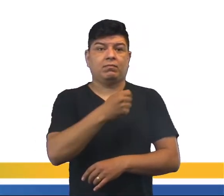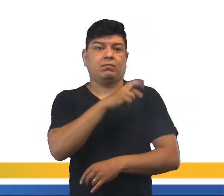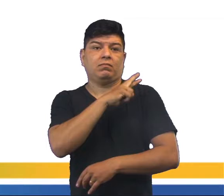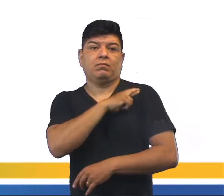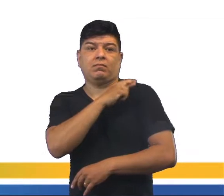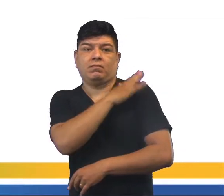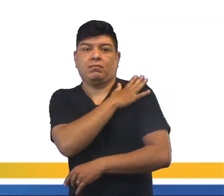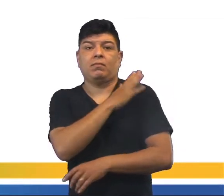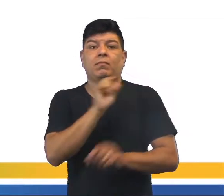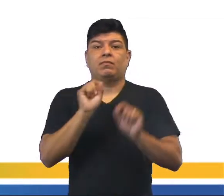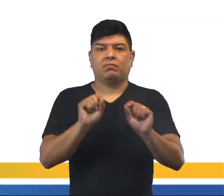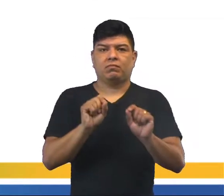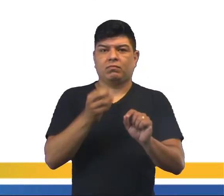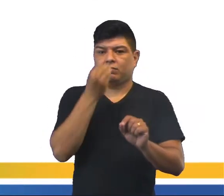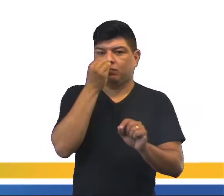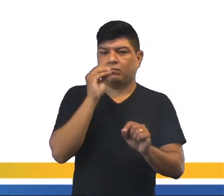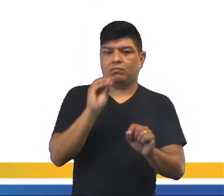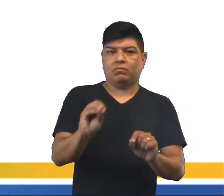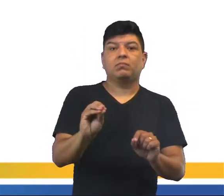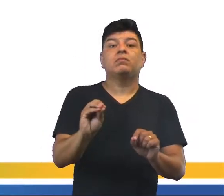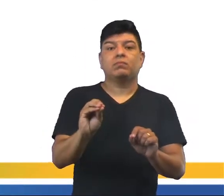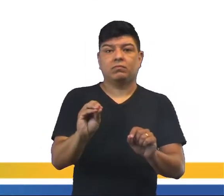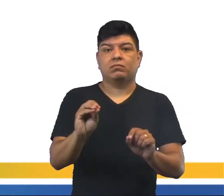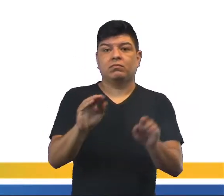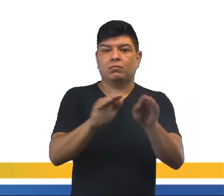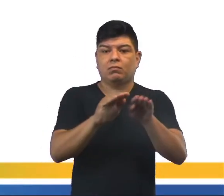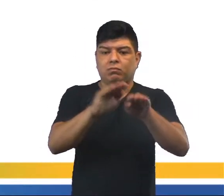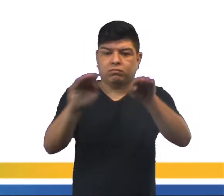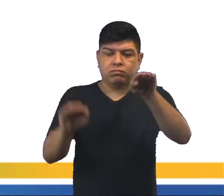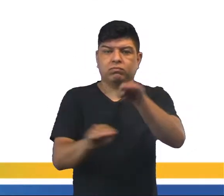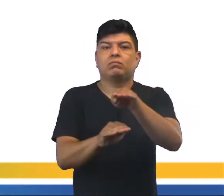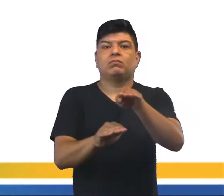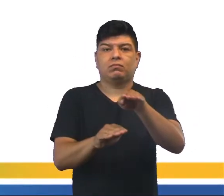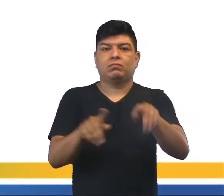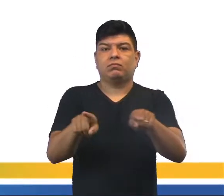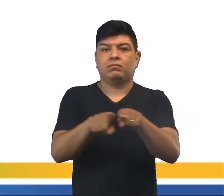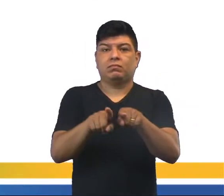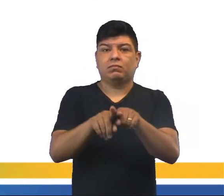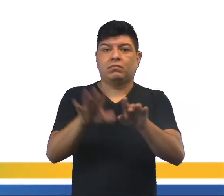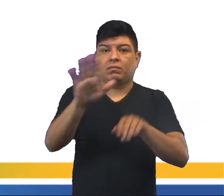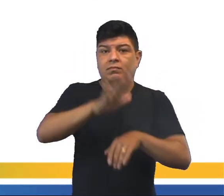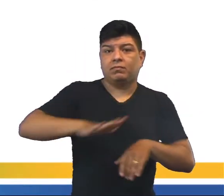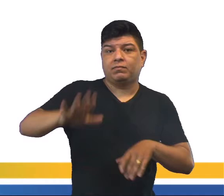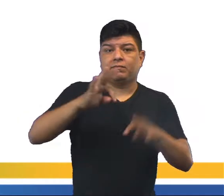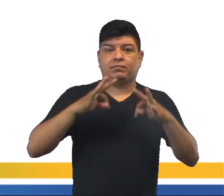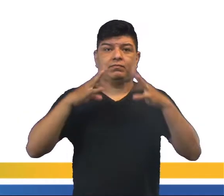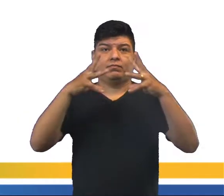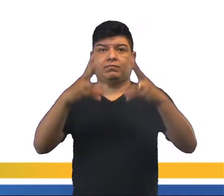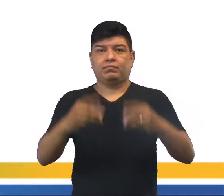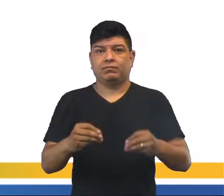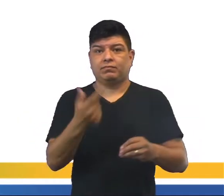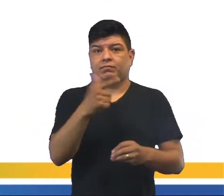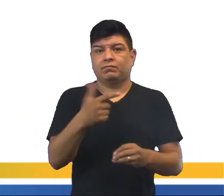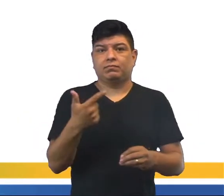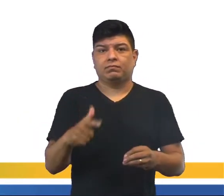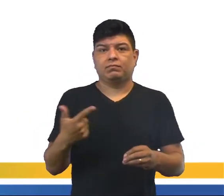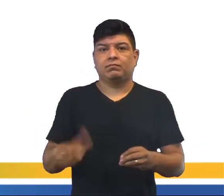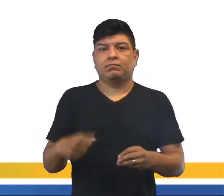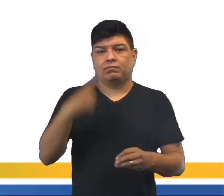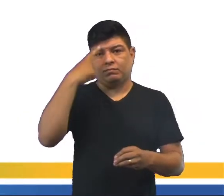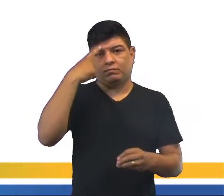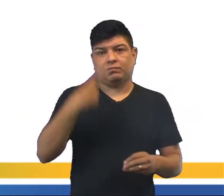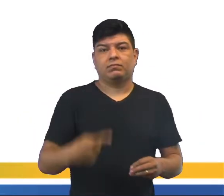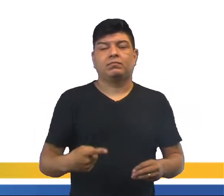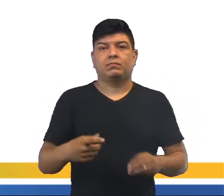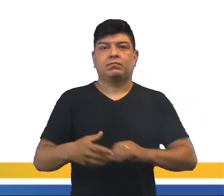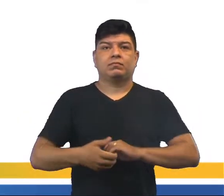tratar com arrogância e desprezo os inferiores hierárquicos e, em geral, todos aqueles que não têm poder e